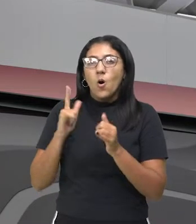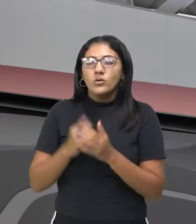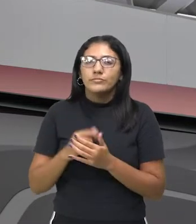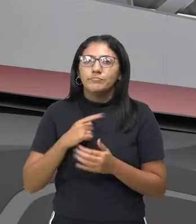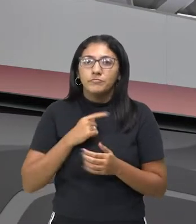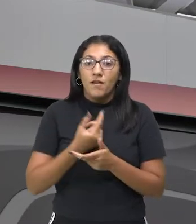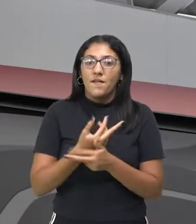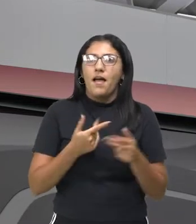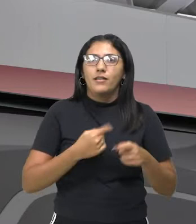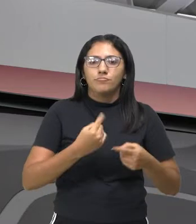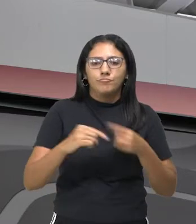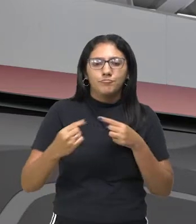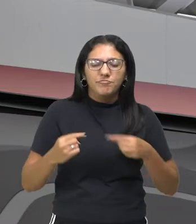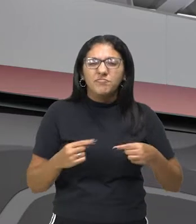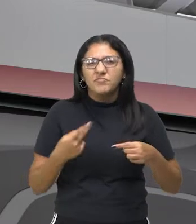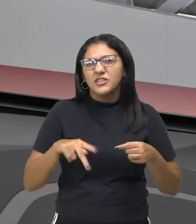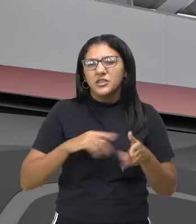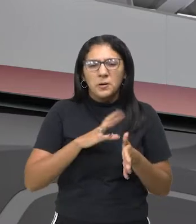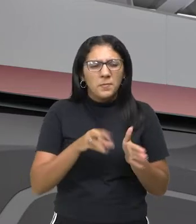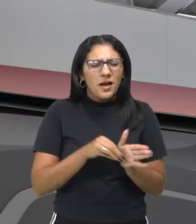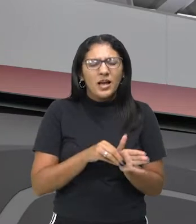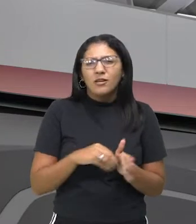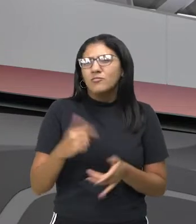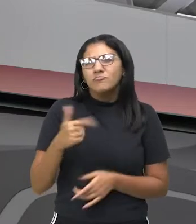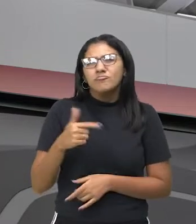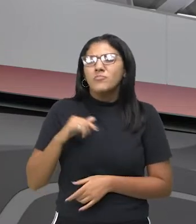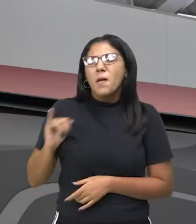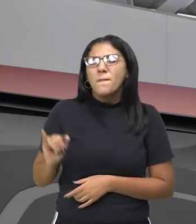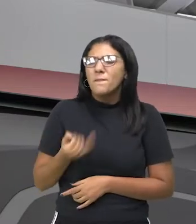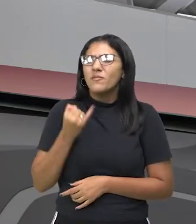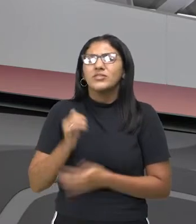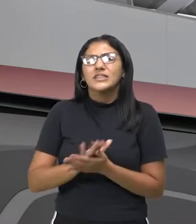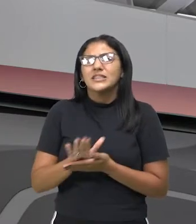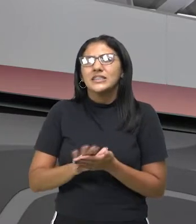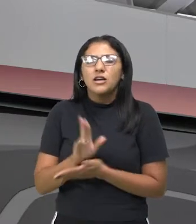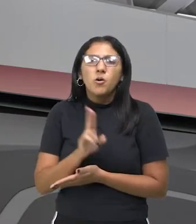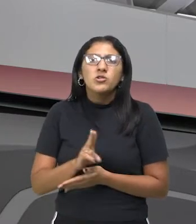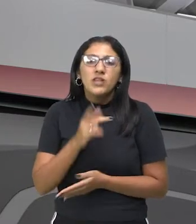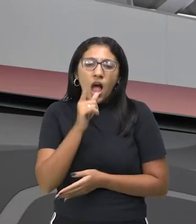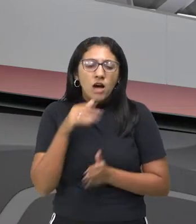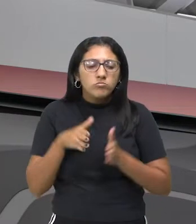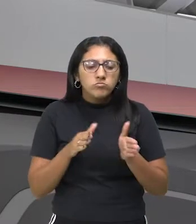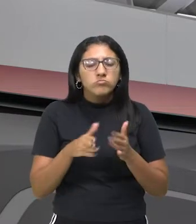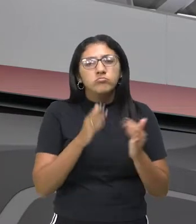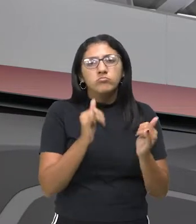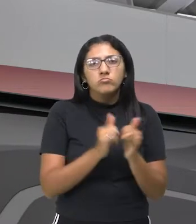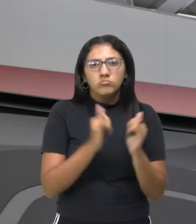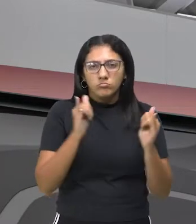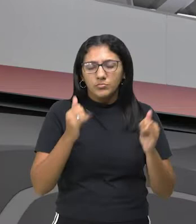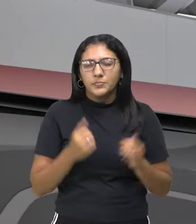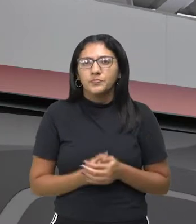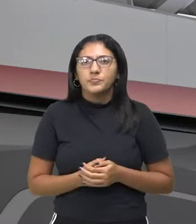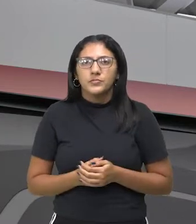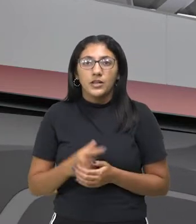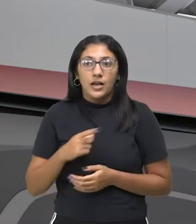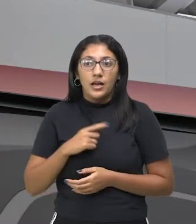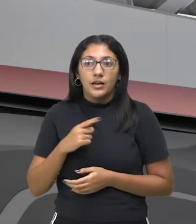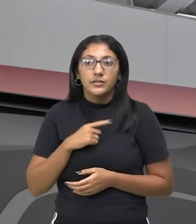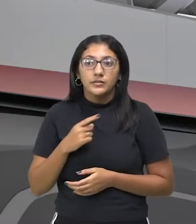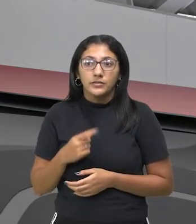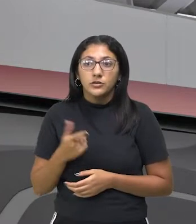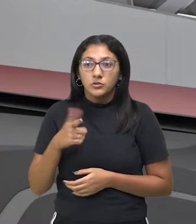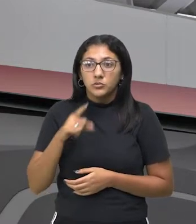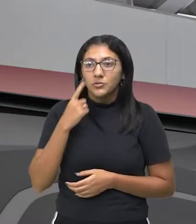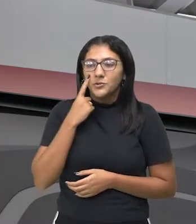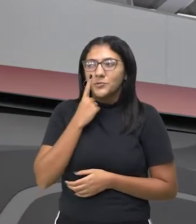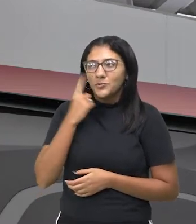discussões em que a Amazônia não seria proveitoso a produção de energia hidrelétrica. E aí a gente tem essa retomada da notícia. Toda